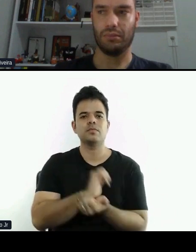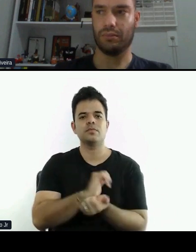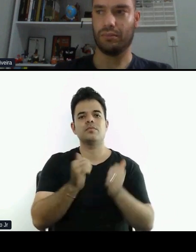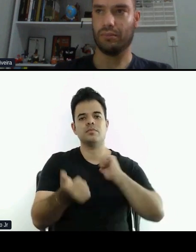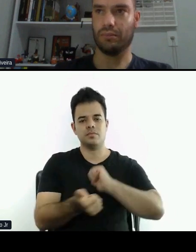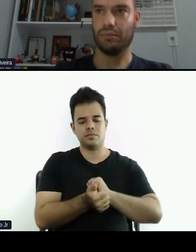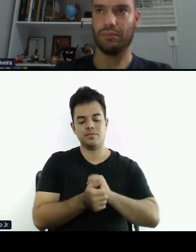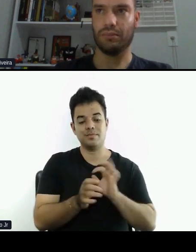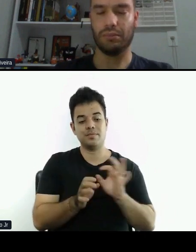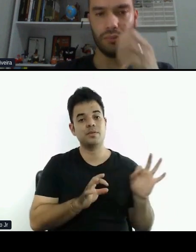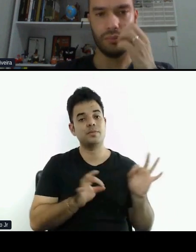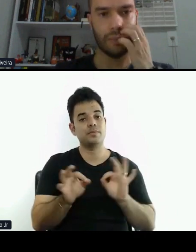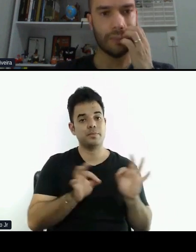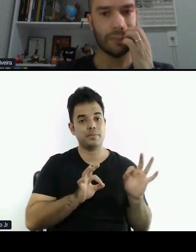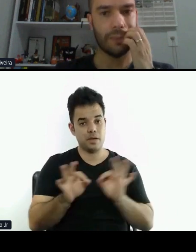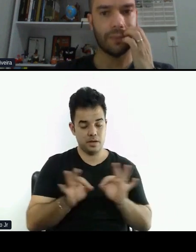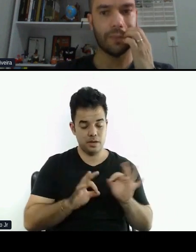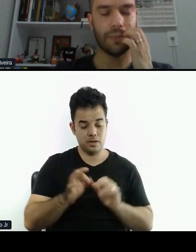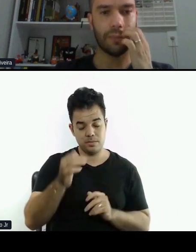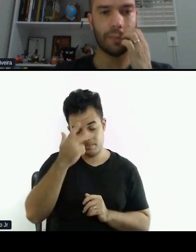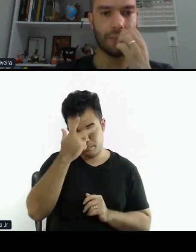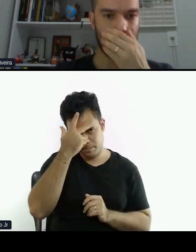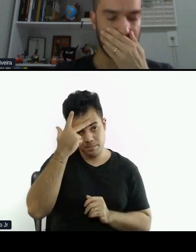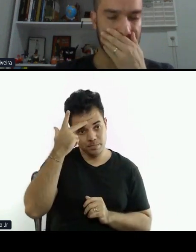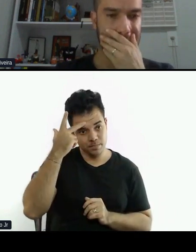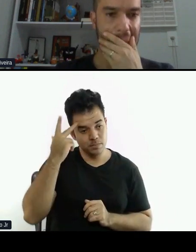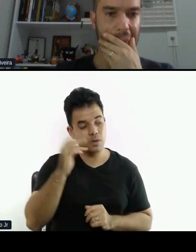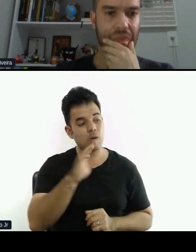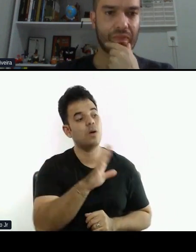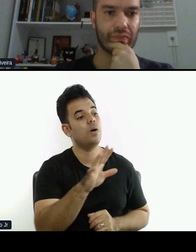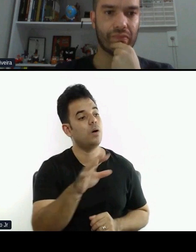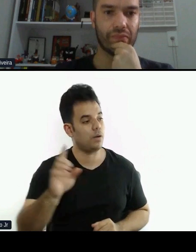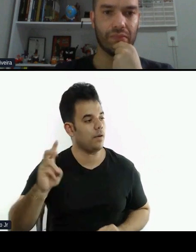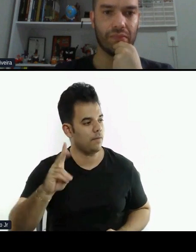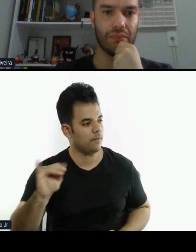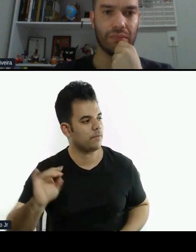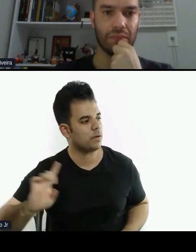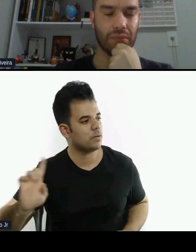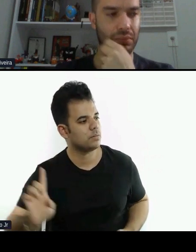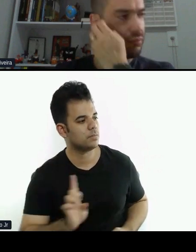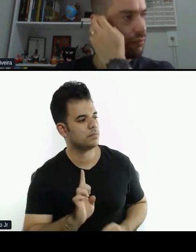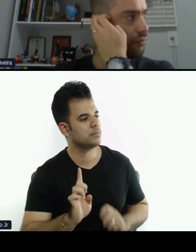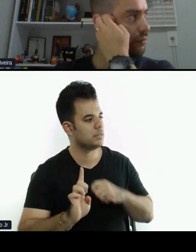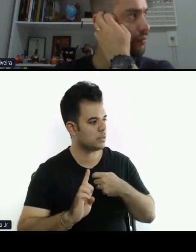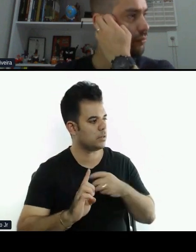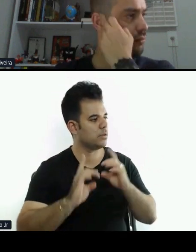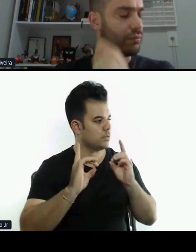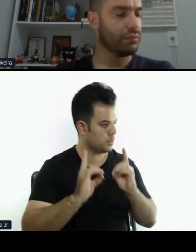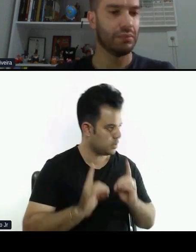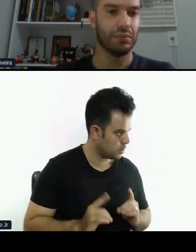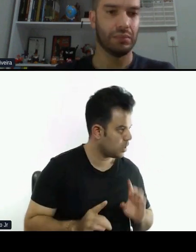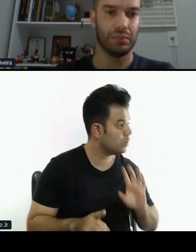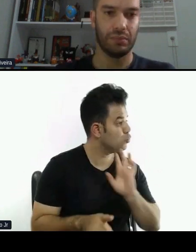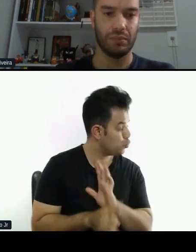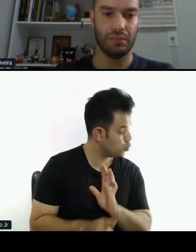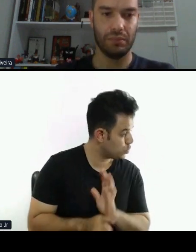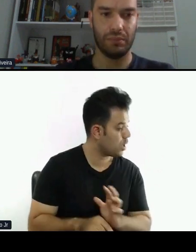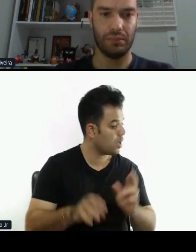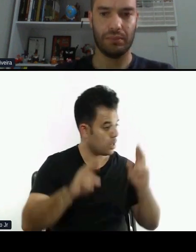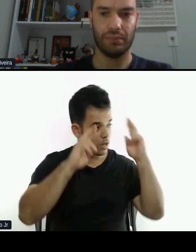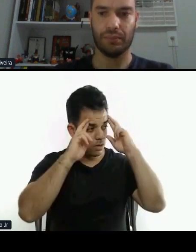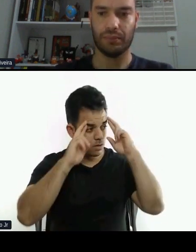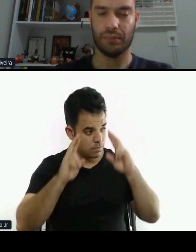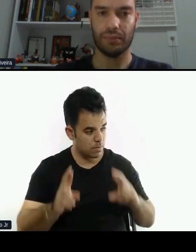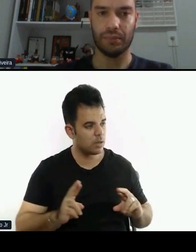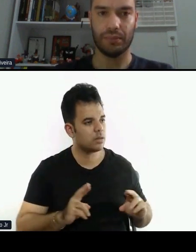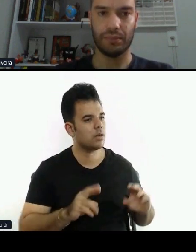preparar as pessoas lá para receber essa pessoa, para respeitá-la, para ajudá-la, né? É, ou seja, você tem